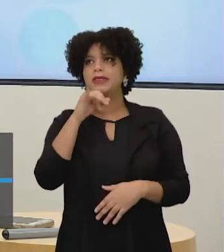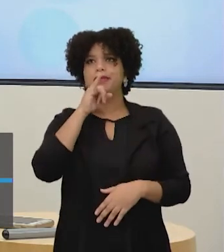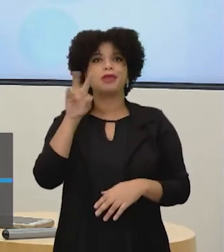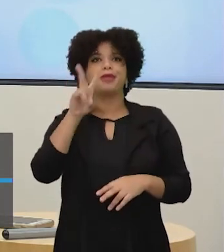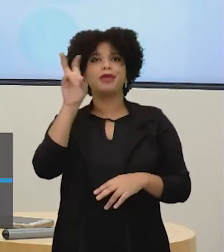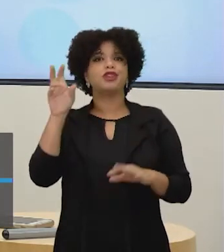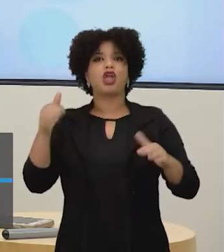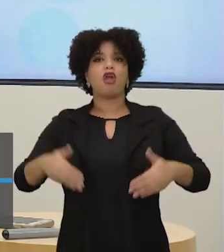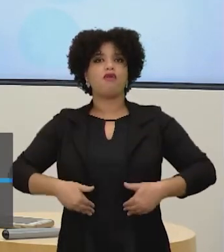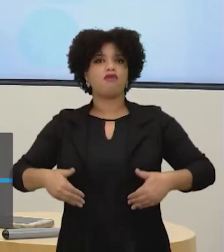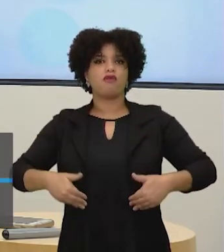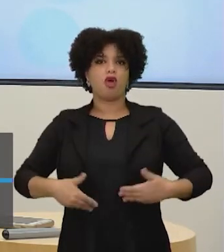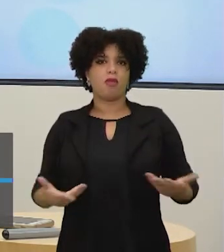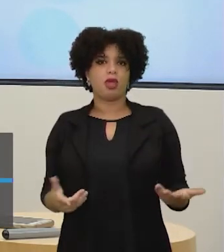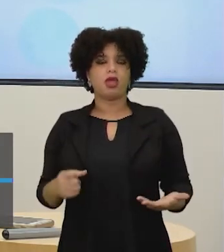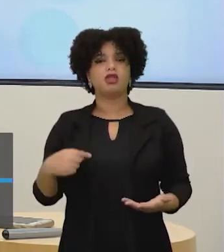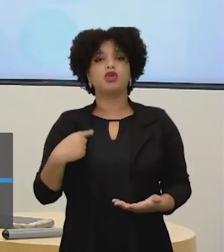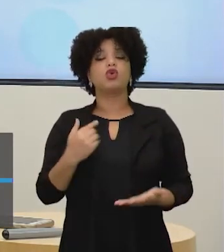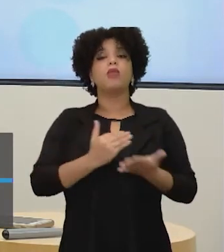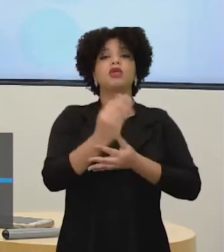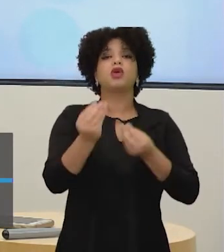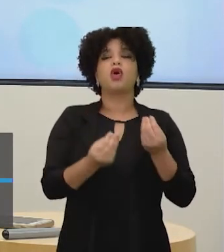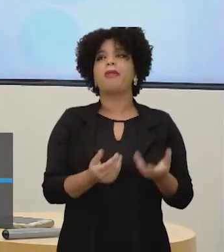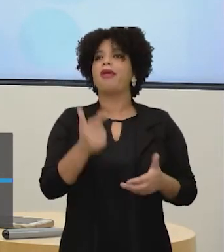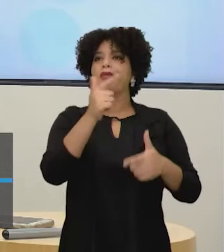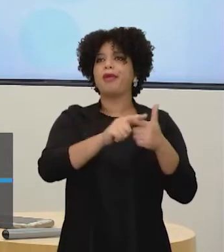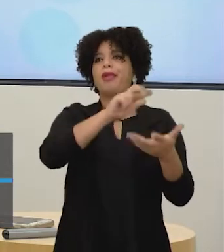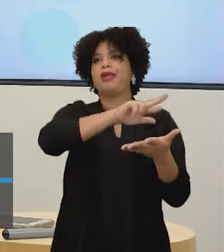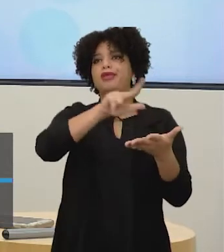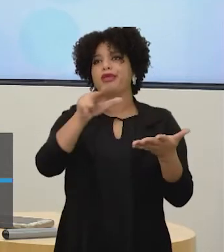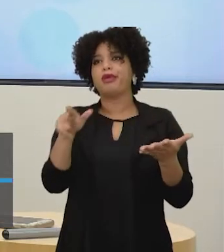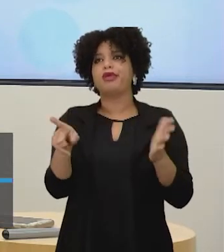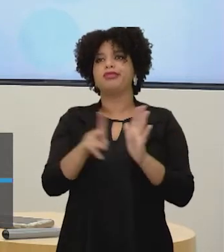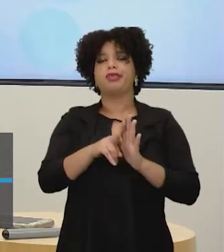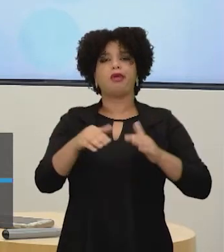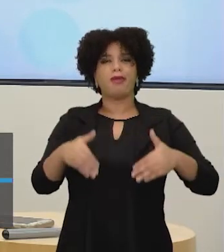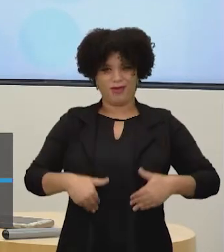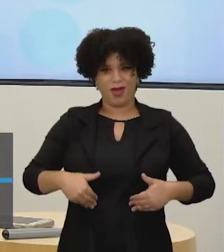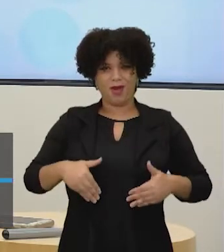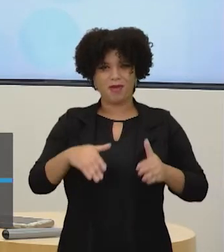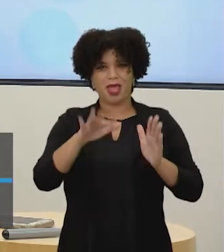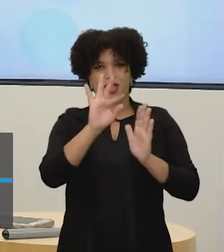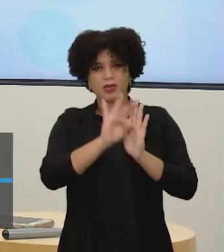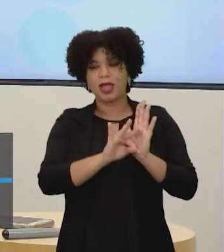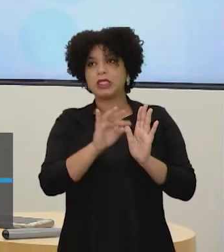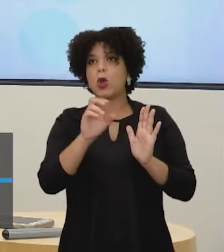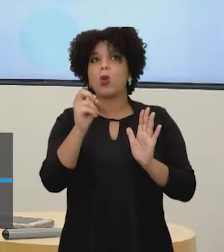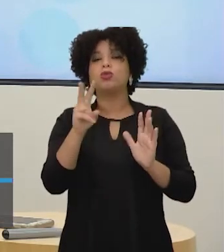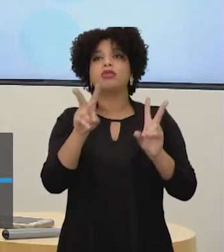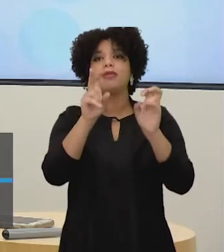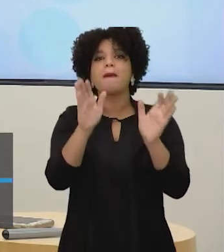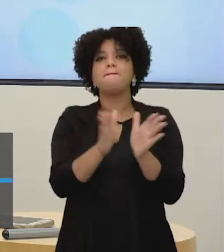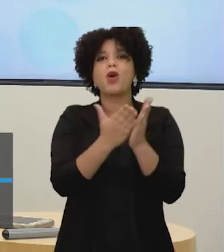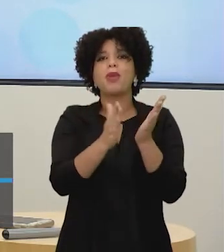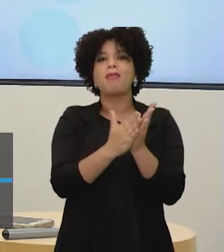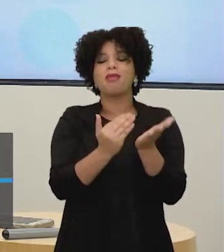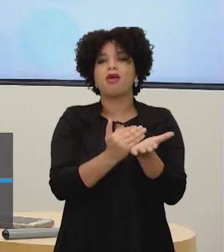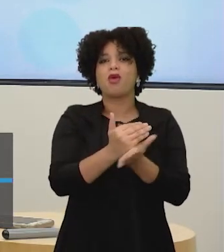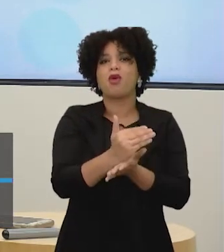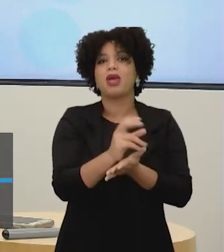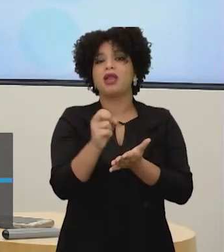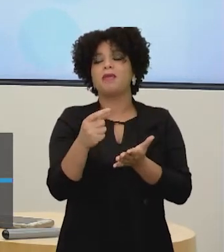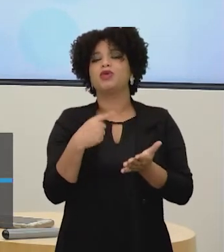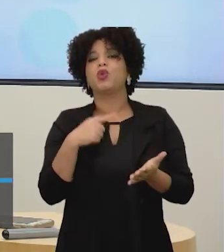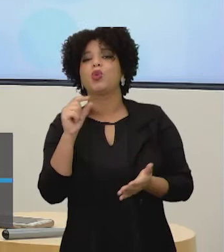digamos, a gente começa falando de todos os problemas. Inicialmente podemos falar sobre a questão da pobreza, e depois podemos falar sobre a questão de escassez